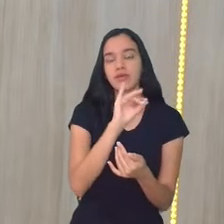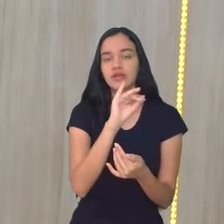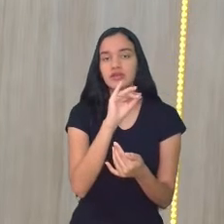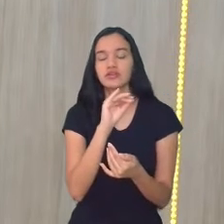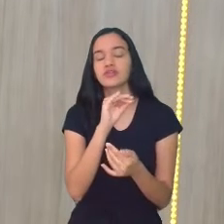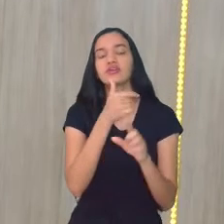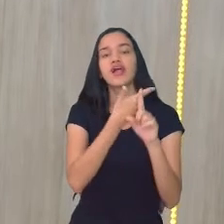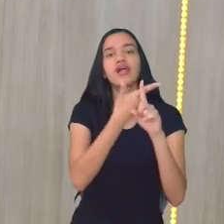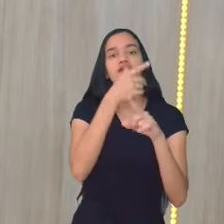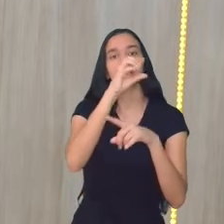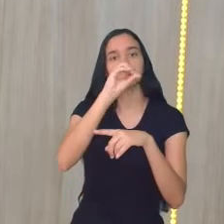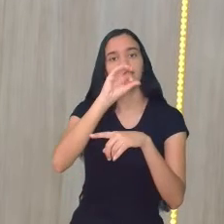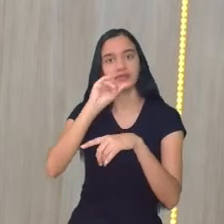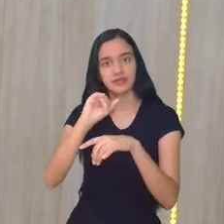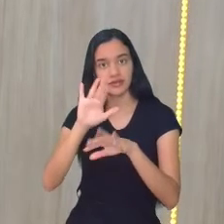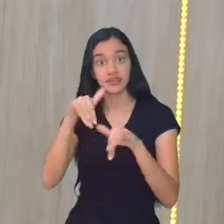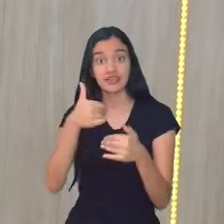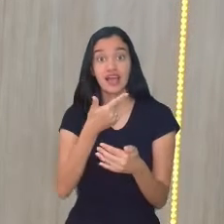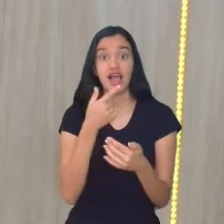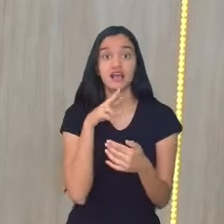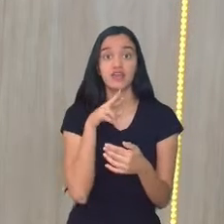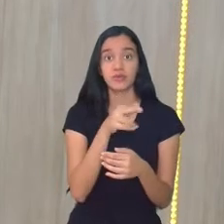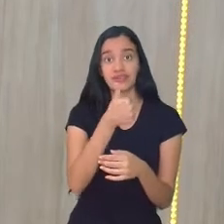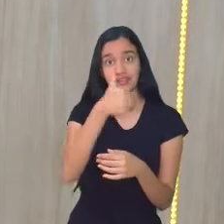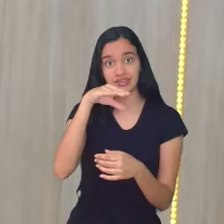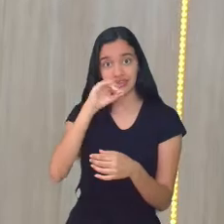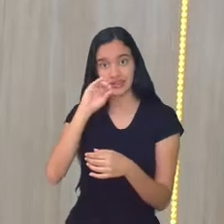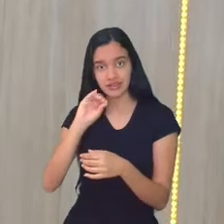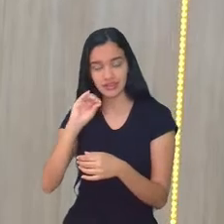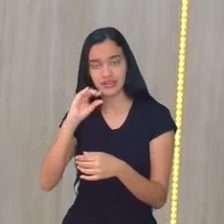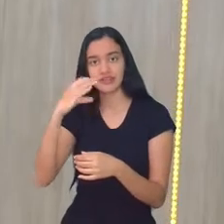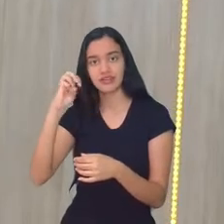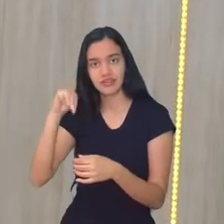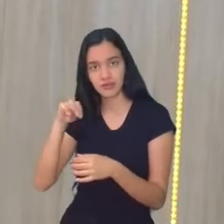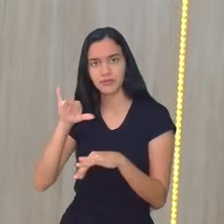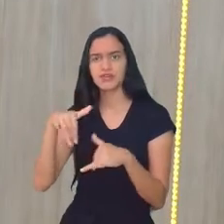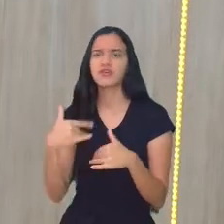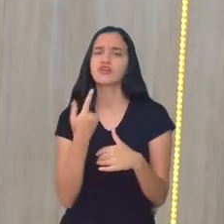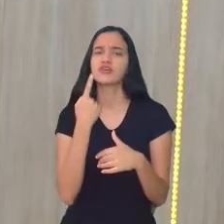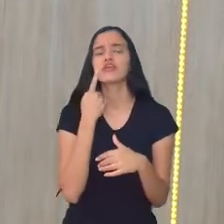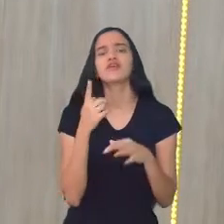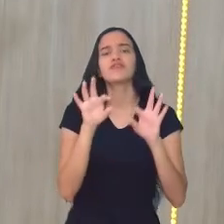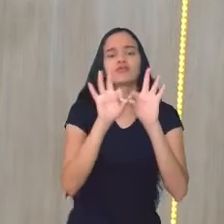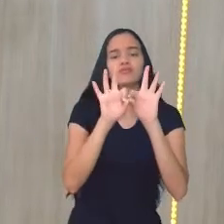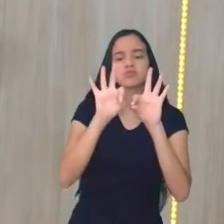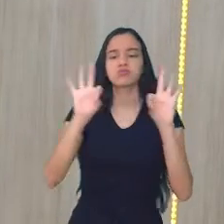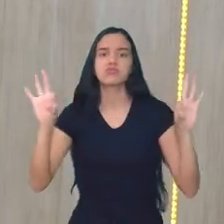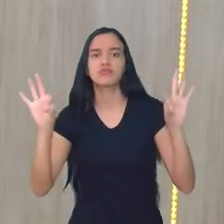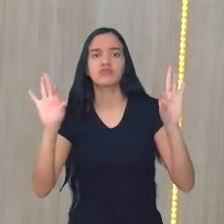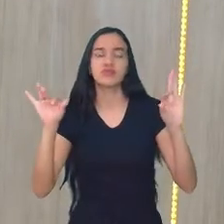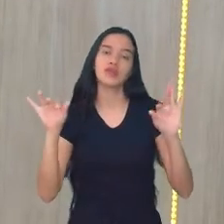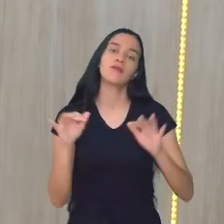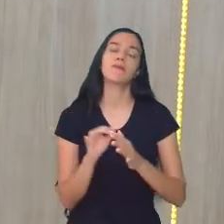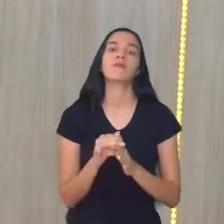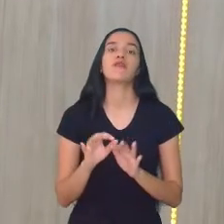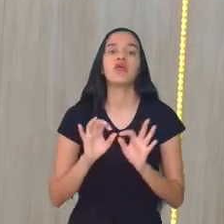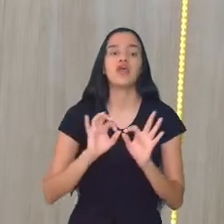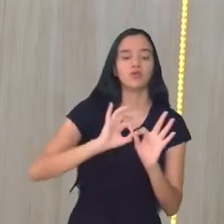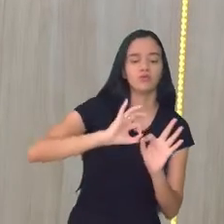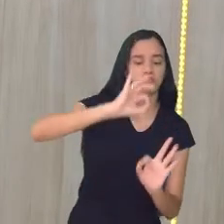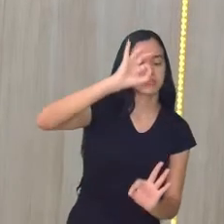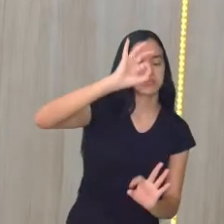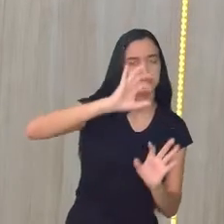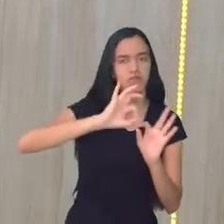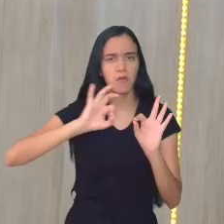10 vezes 10, 100 centímetros. Isso você vê muito nessas réguas de medir.